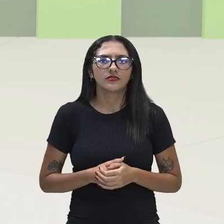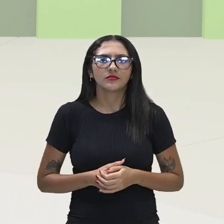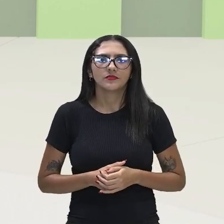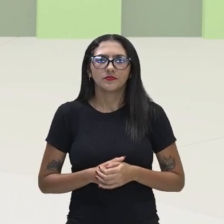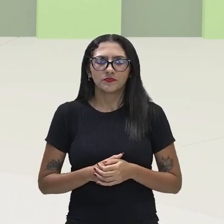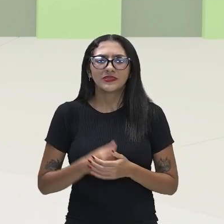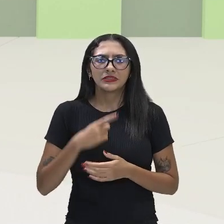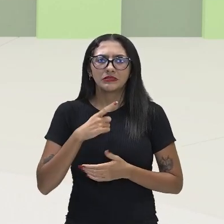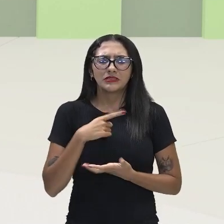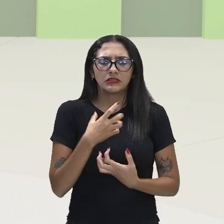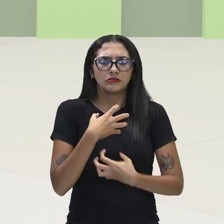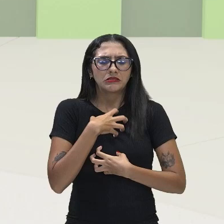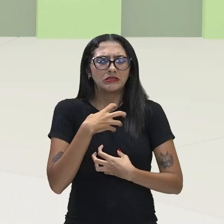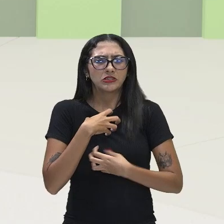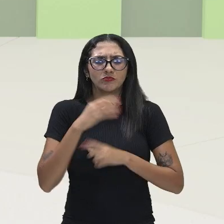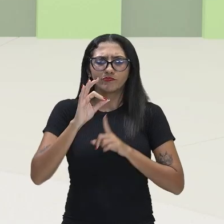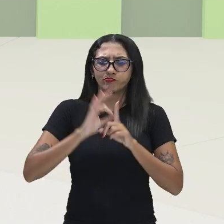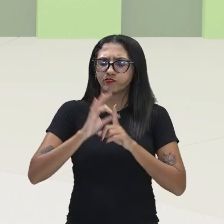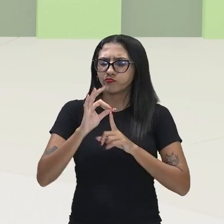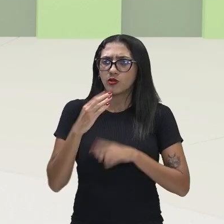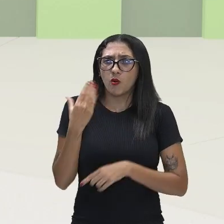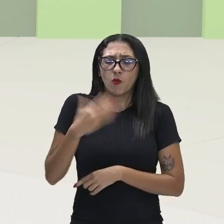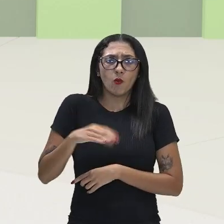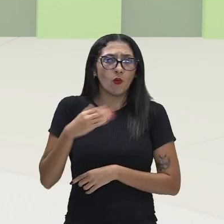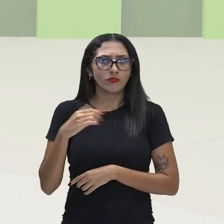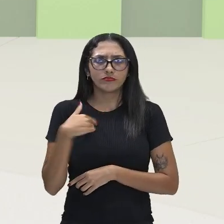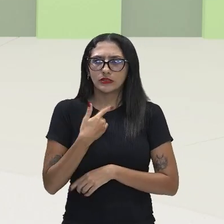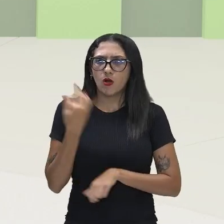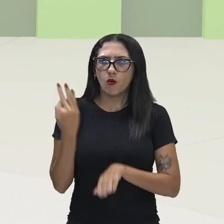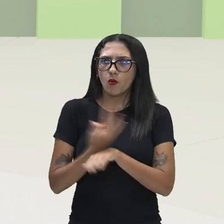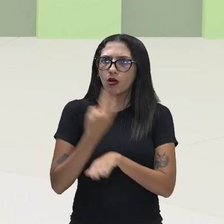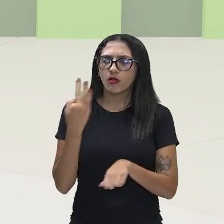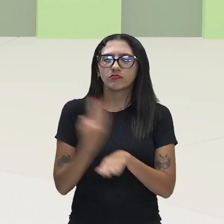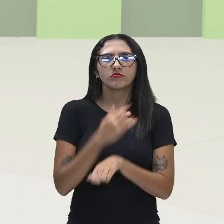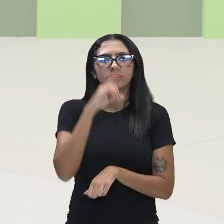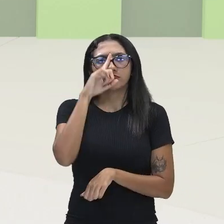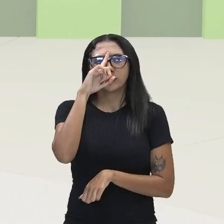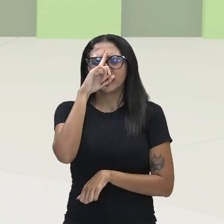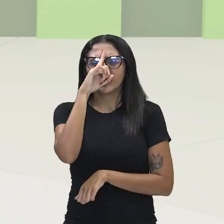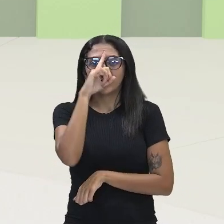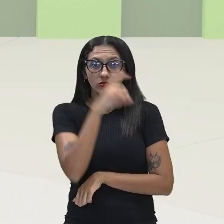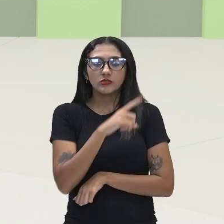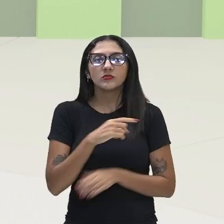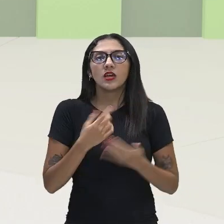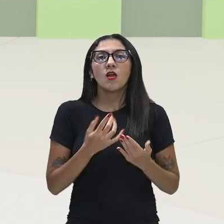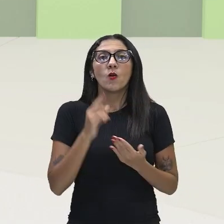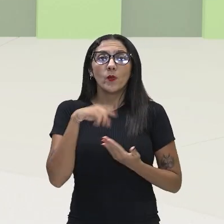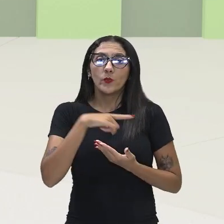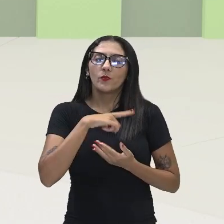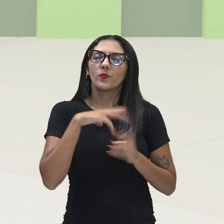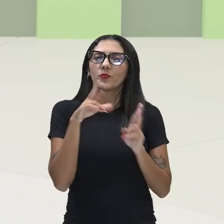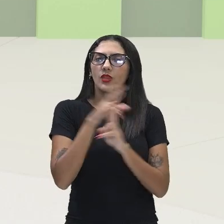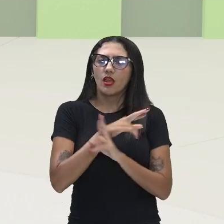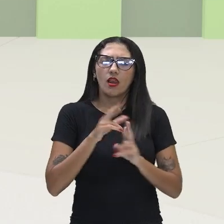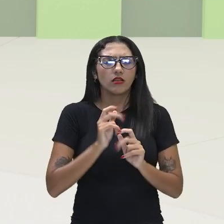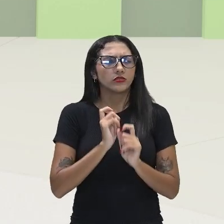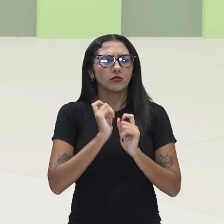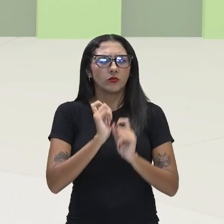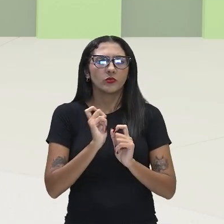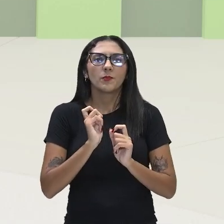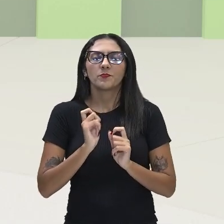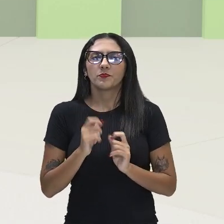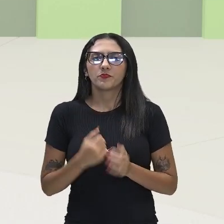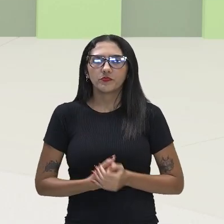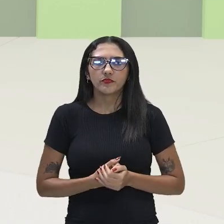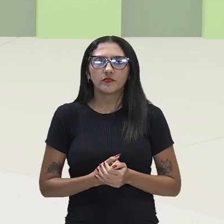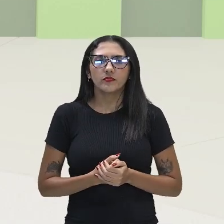gente consegue até suportar. E isso tudo tem ali uma relação com esse aumento dos gases de efeito